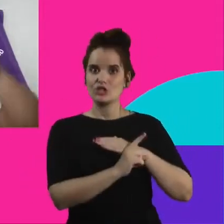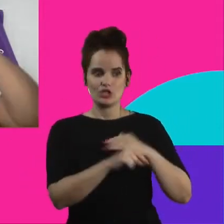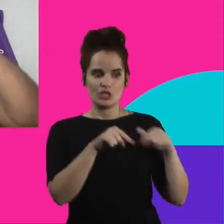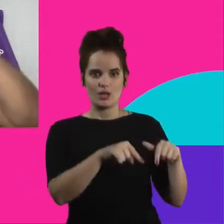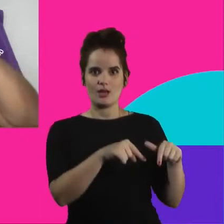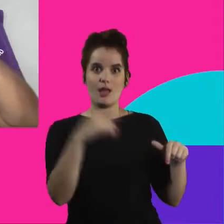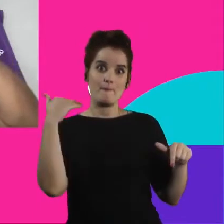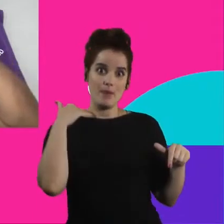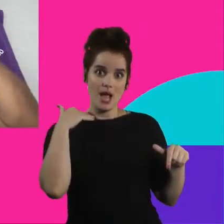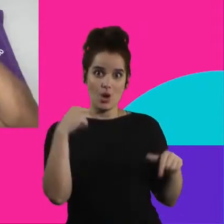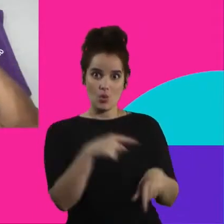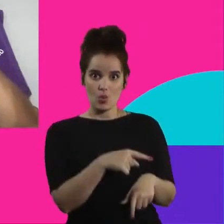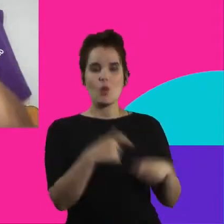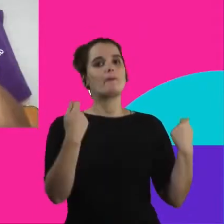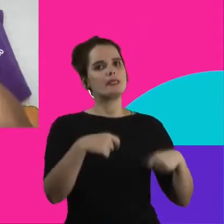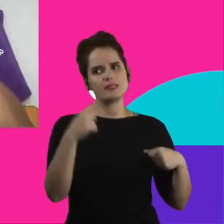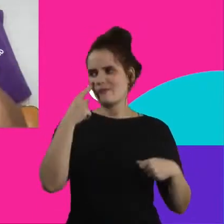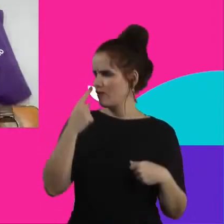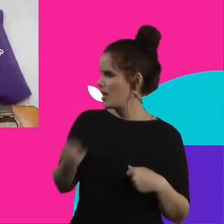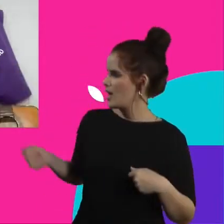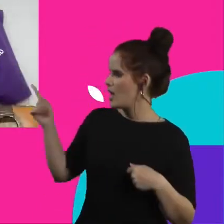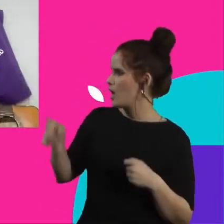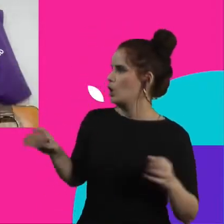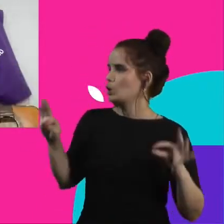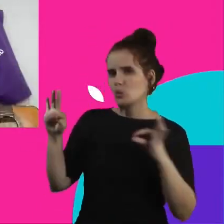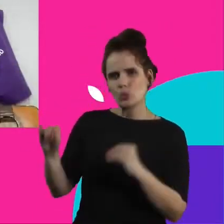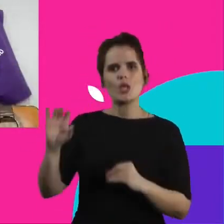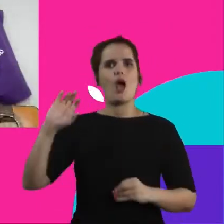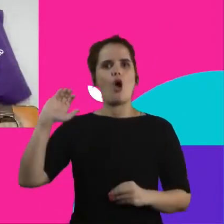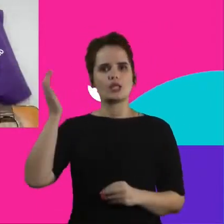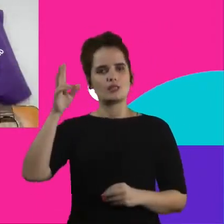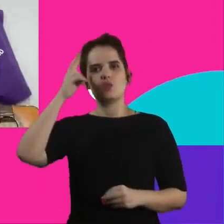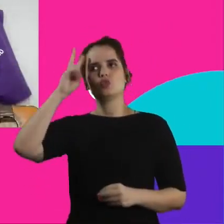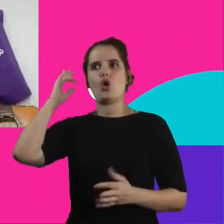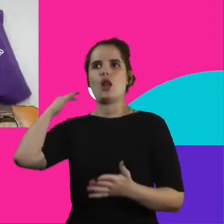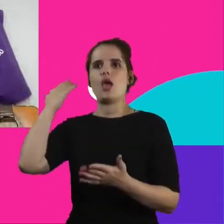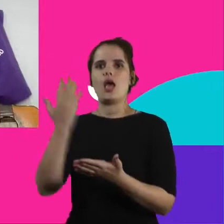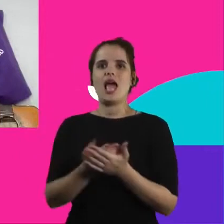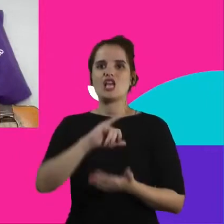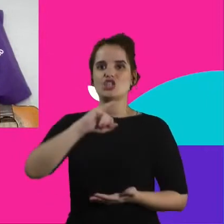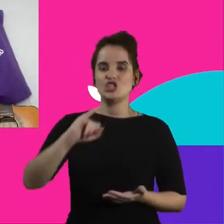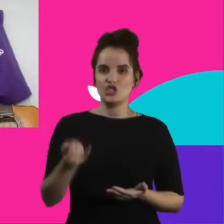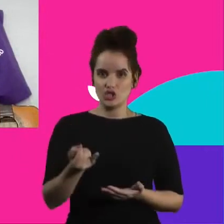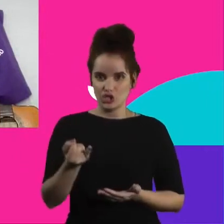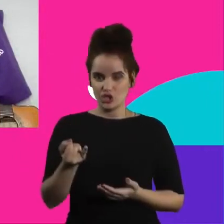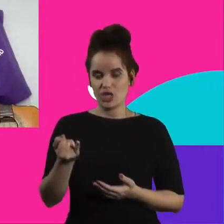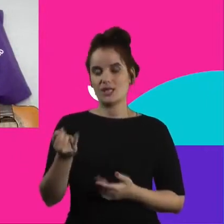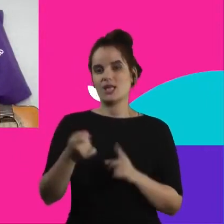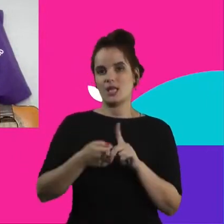né, transparente, vai poder ver tudo o que aconteceu na história desde janeiro de 2009, né?